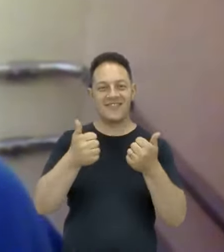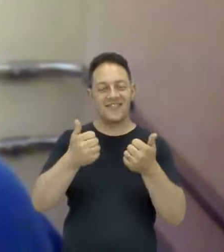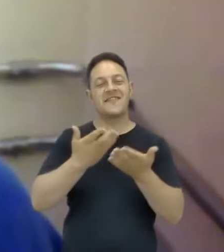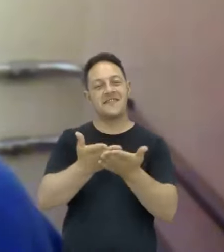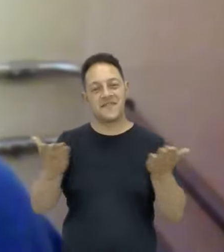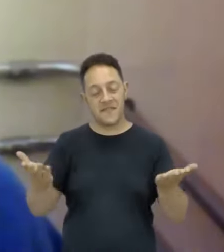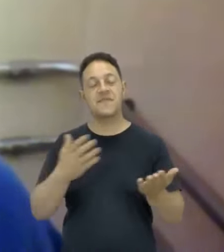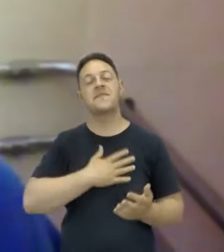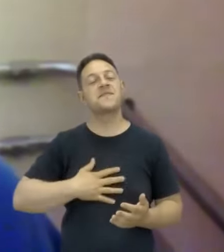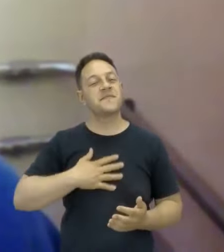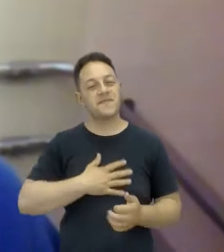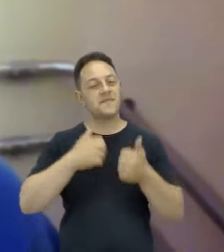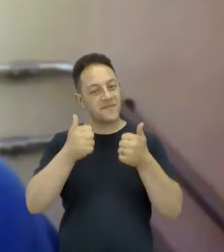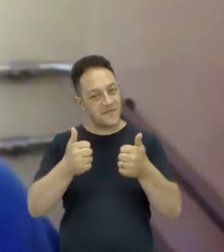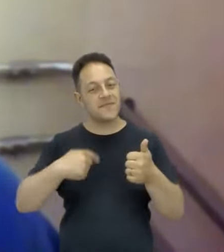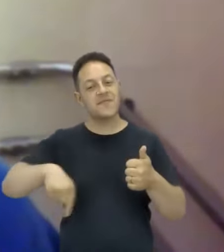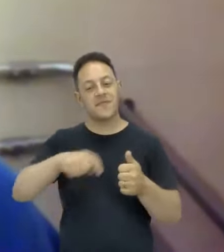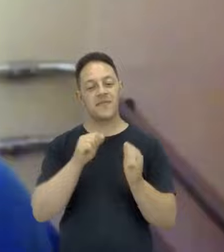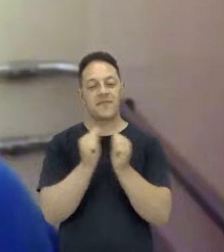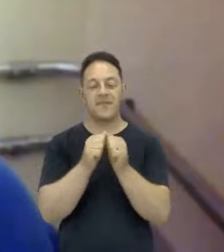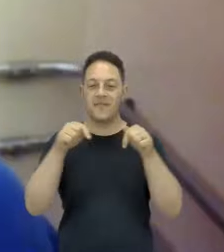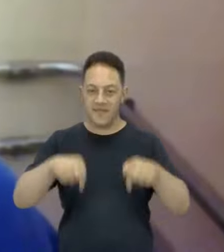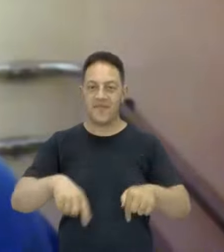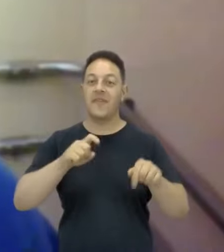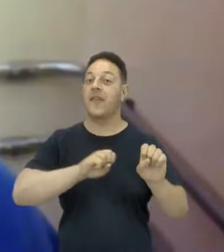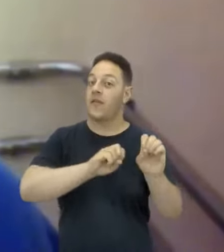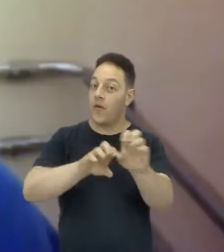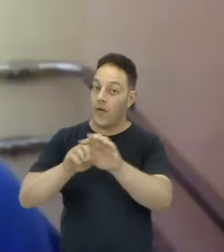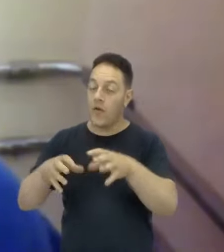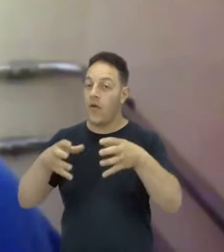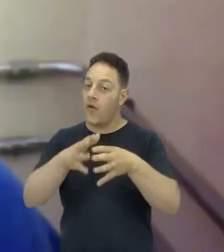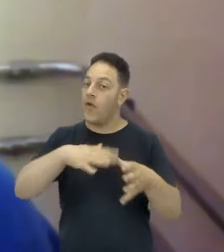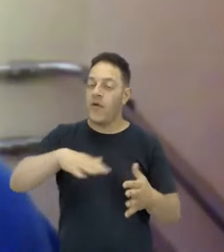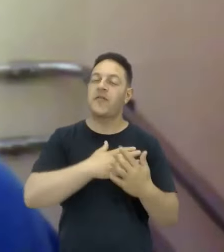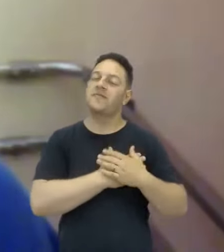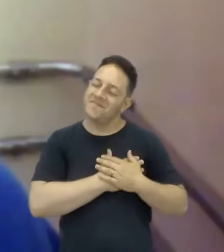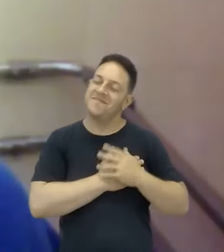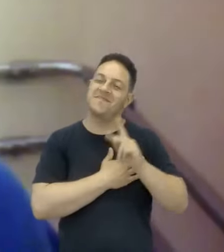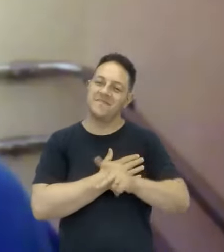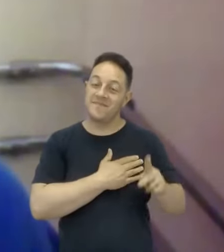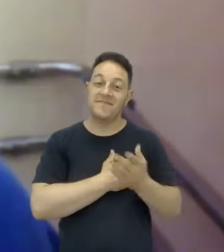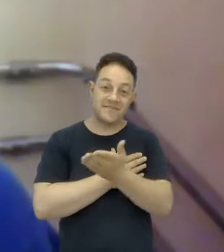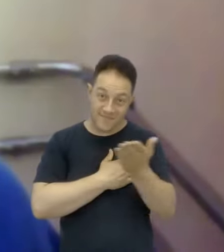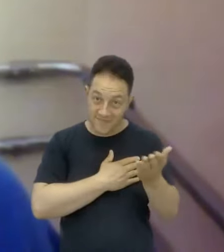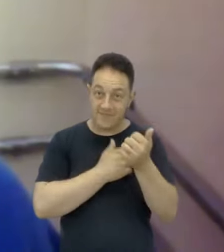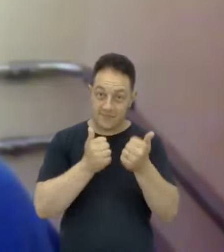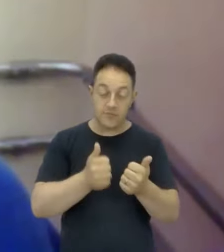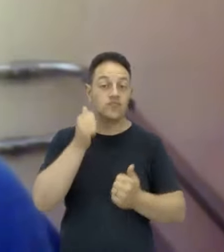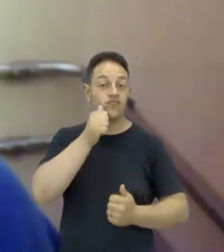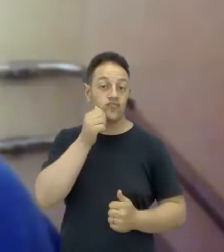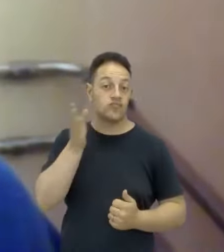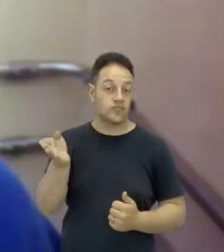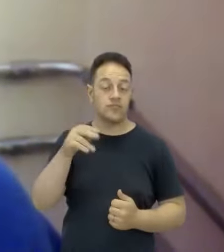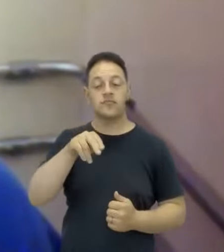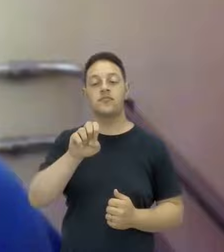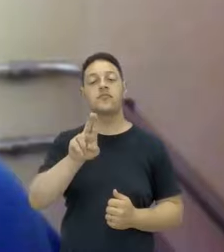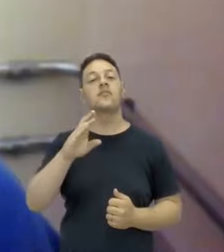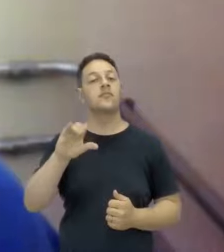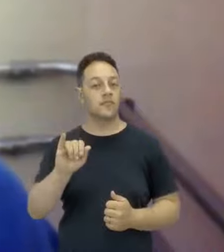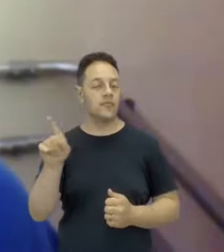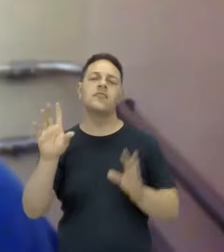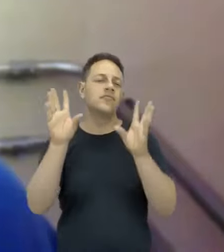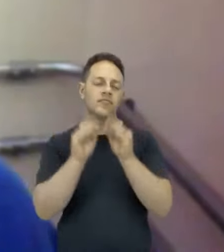um prazer, né, Inês, estarmos aqui em formação com os nossos queridos professores. Bom, eu sou a professora Neuci, vou fazer